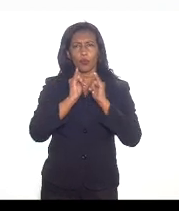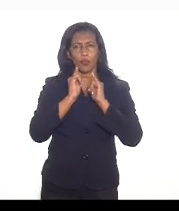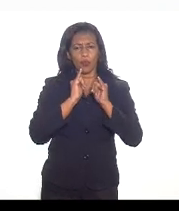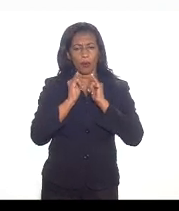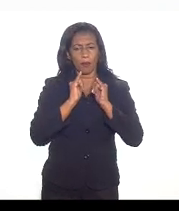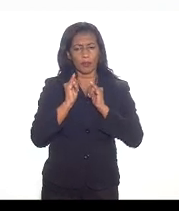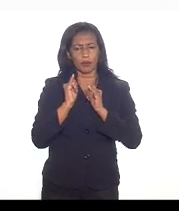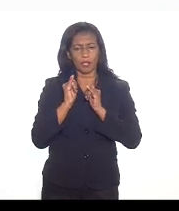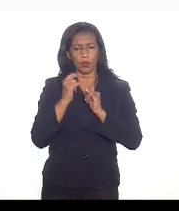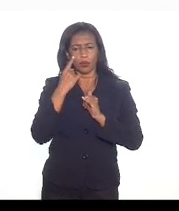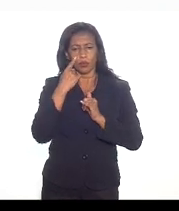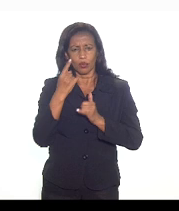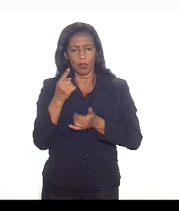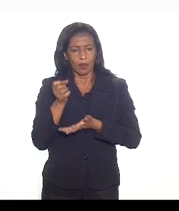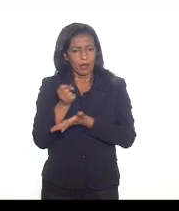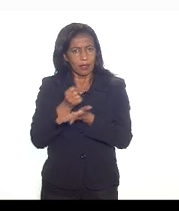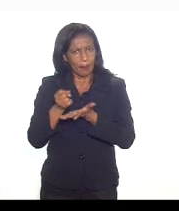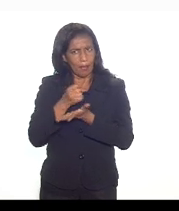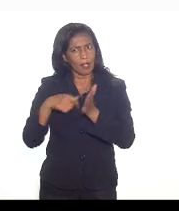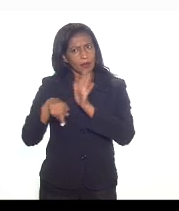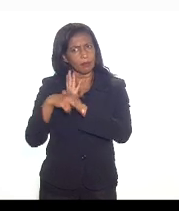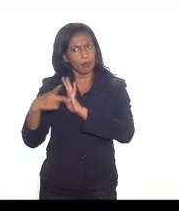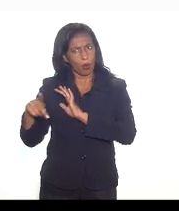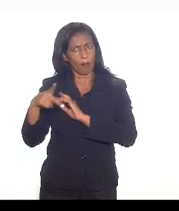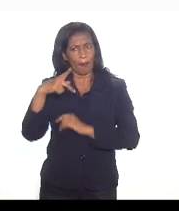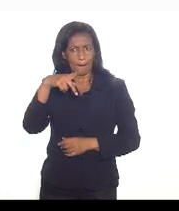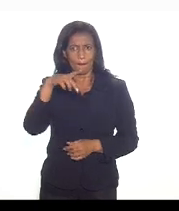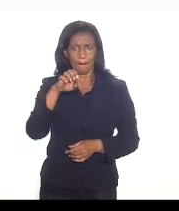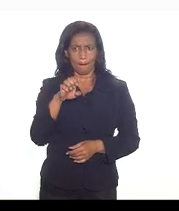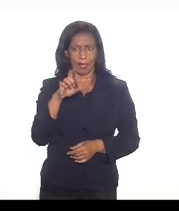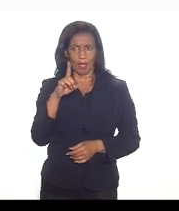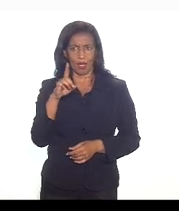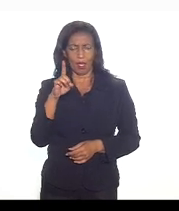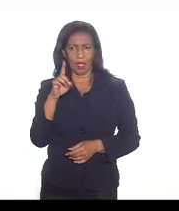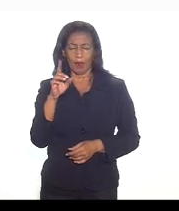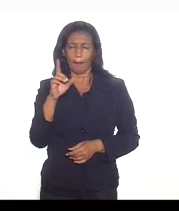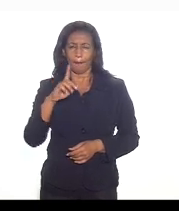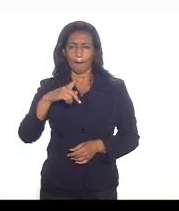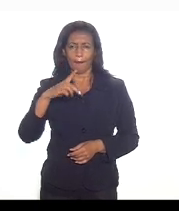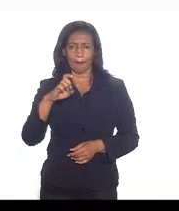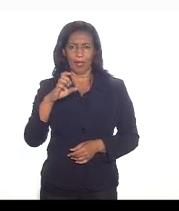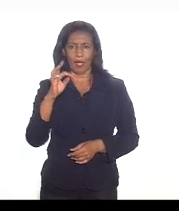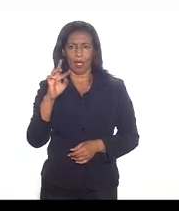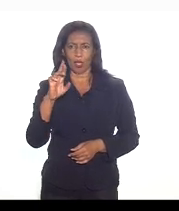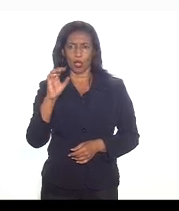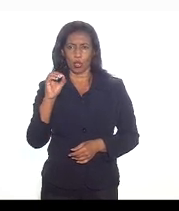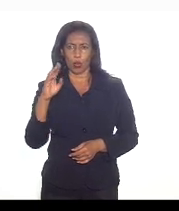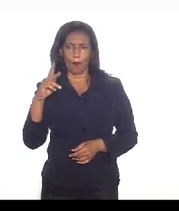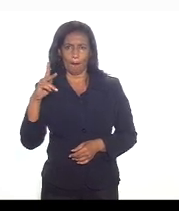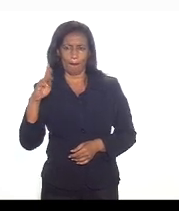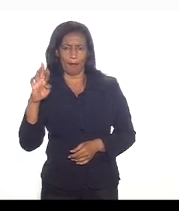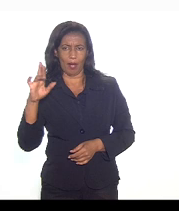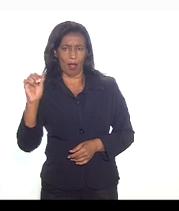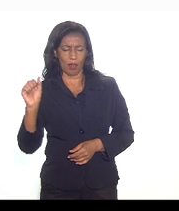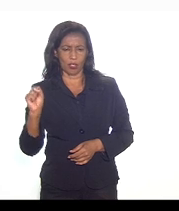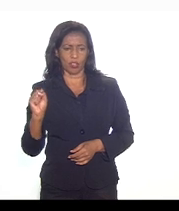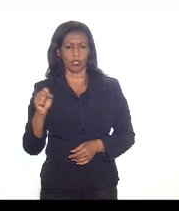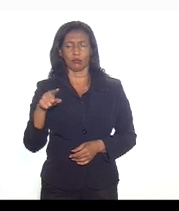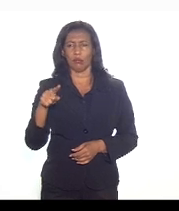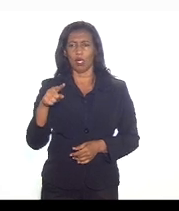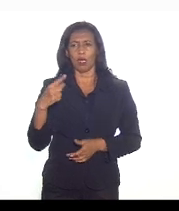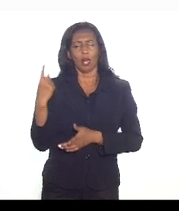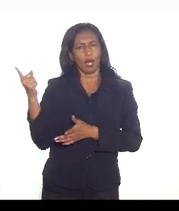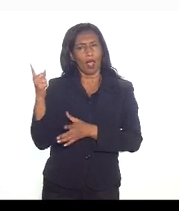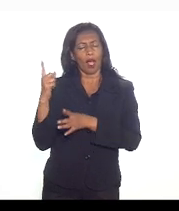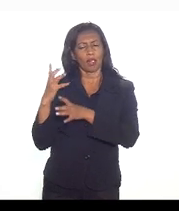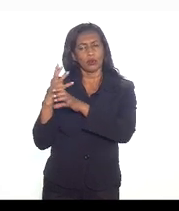nós coletamos na base de dados da Petrobras, dados disponíveis publicamente. 70% das compras, né, dos contratos, o valor